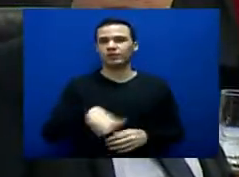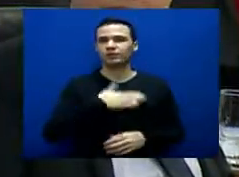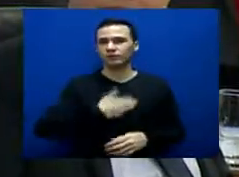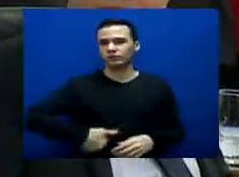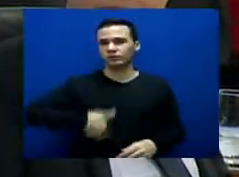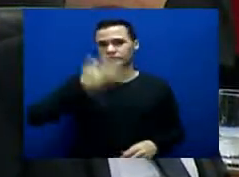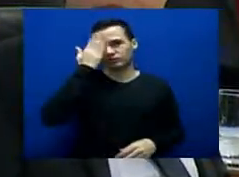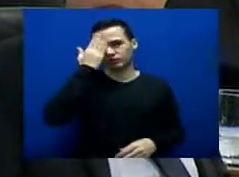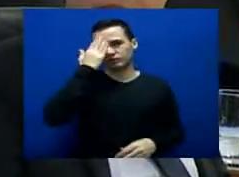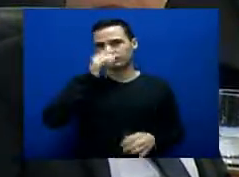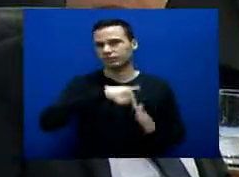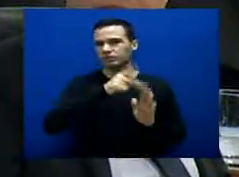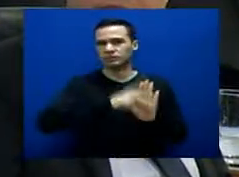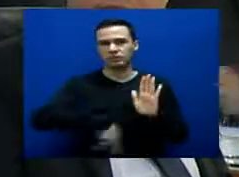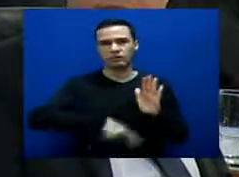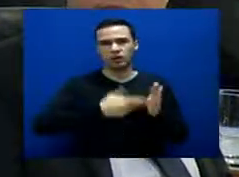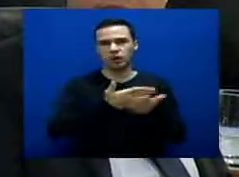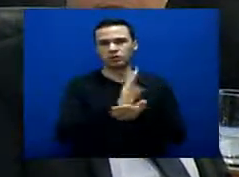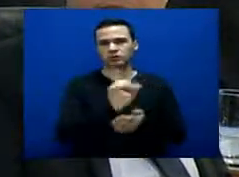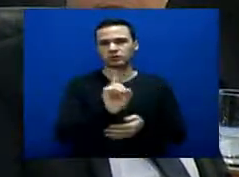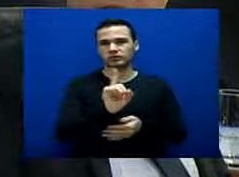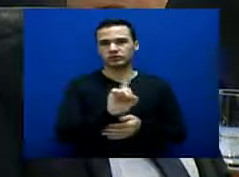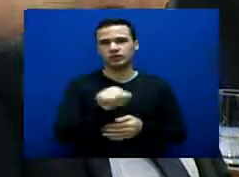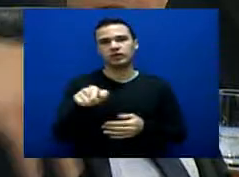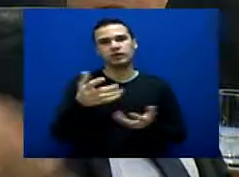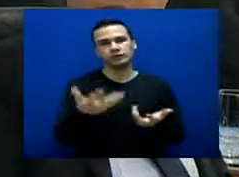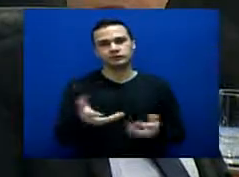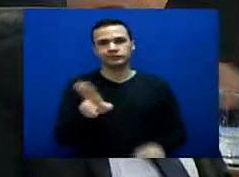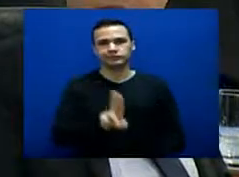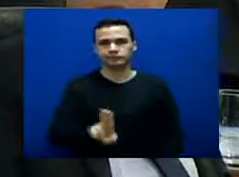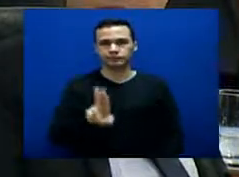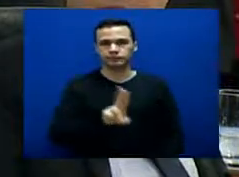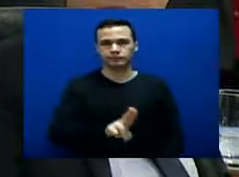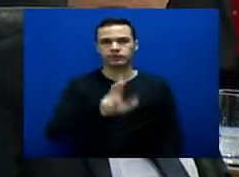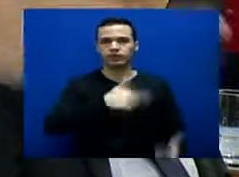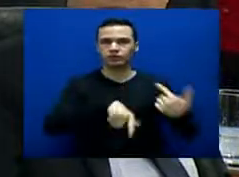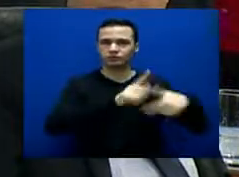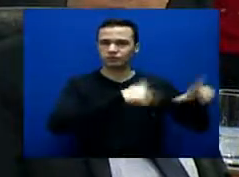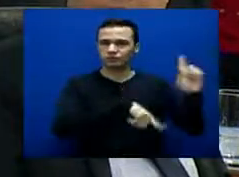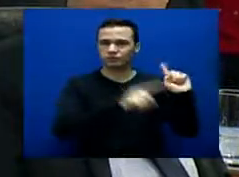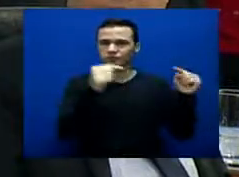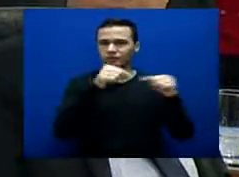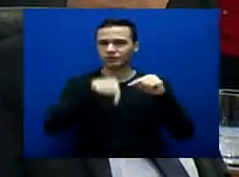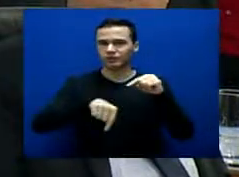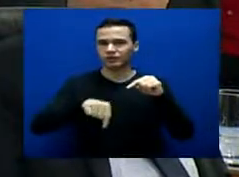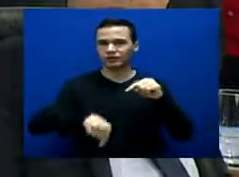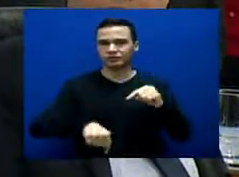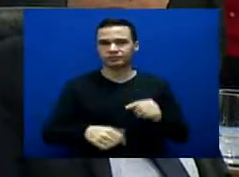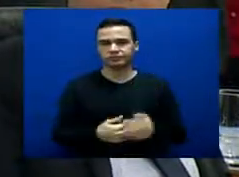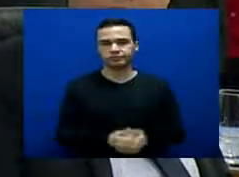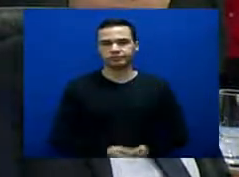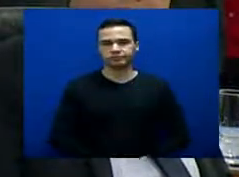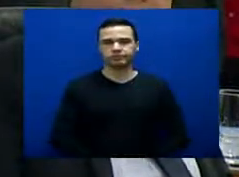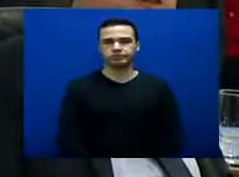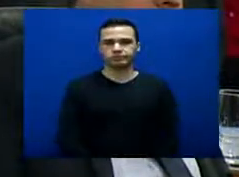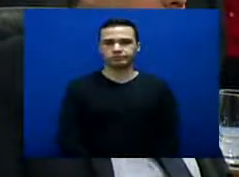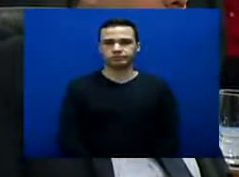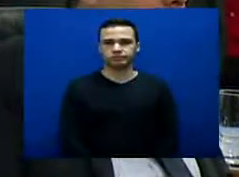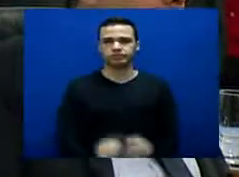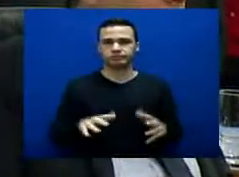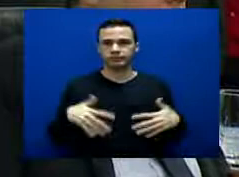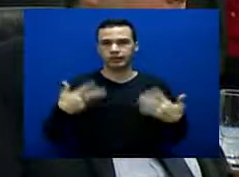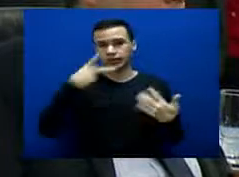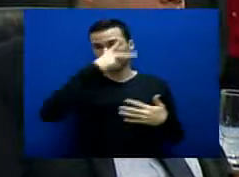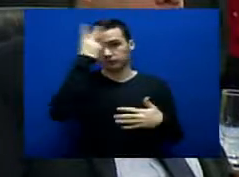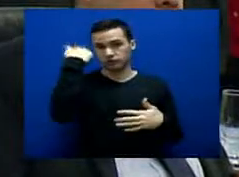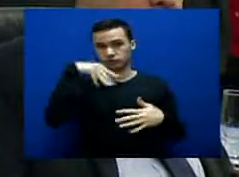sabe que o projeto não vai passar, quer usar dos artifícios e das manobras do regimento, senhor presidente. O